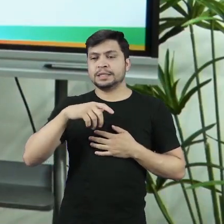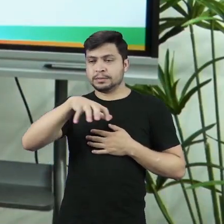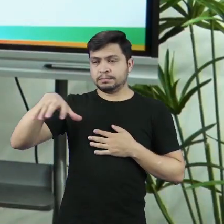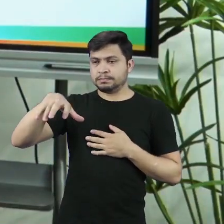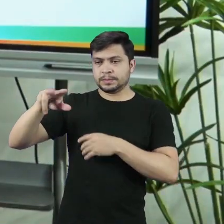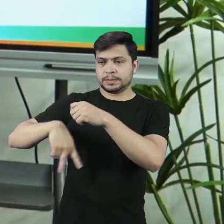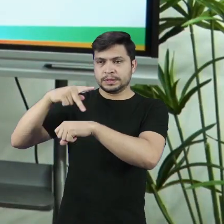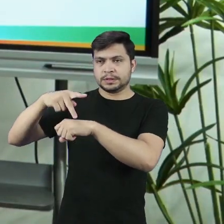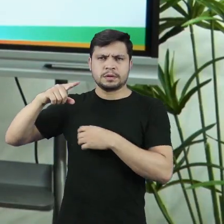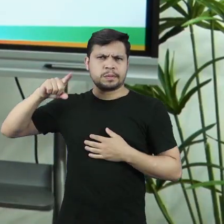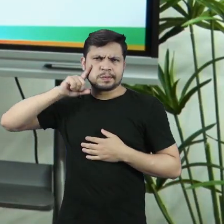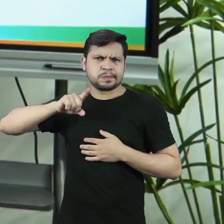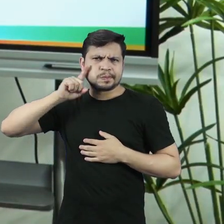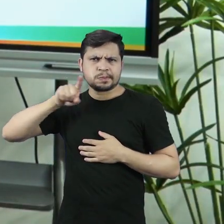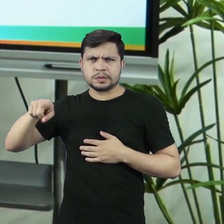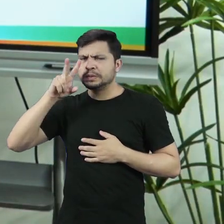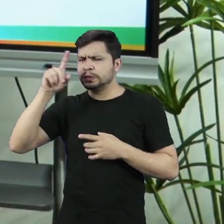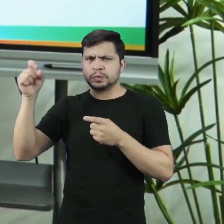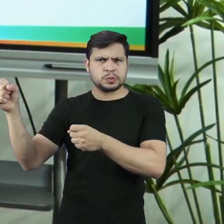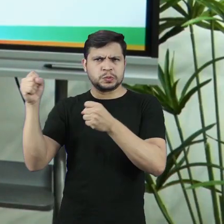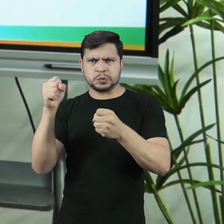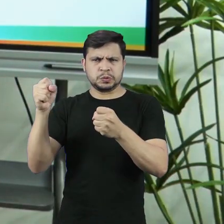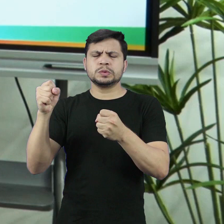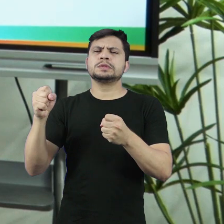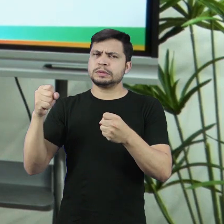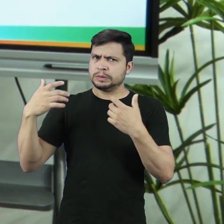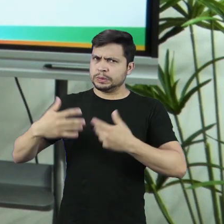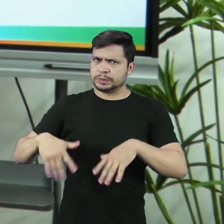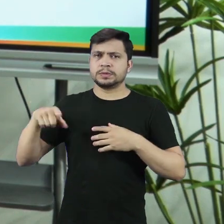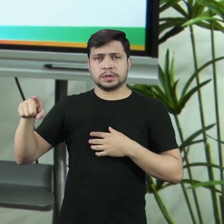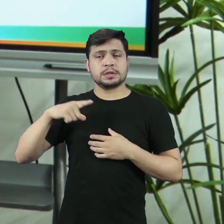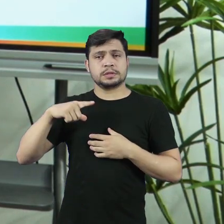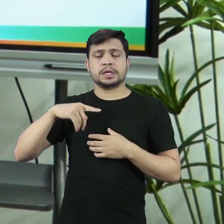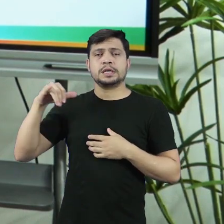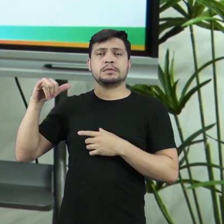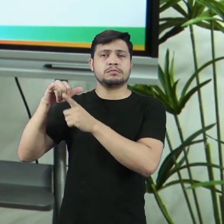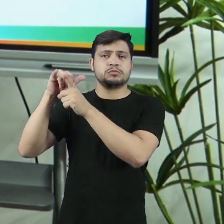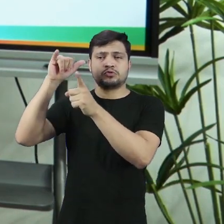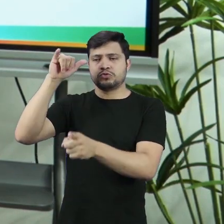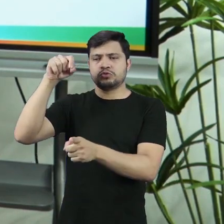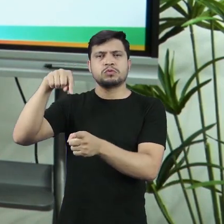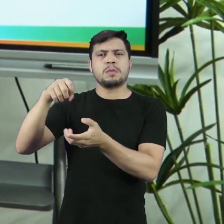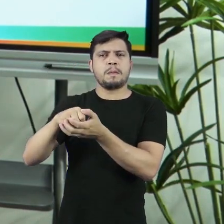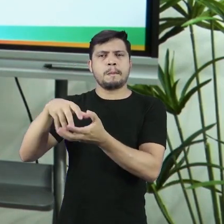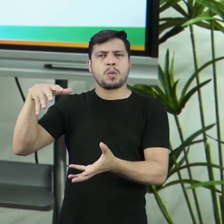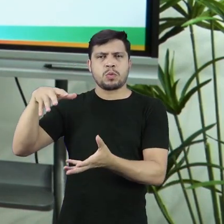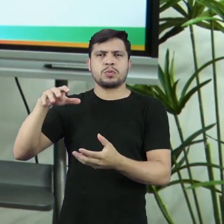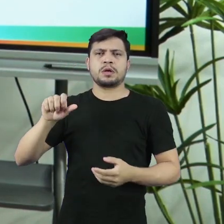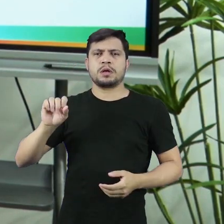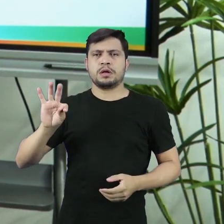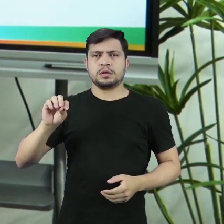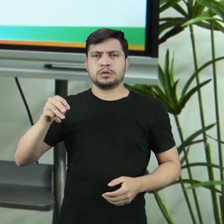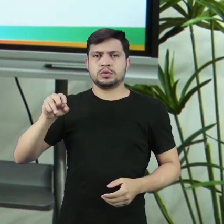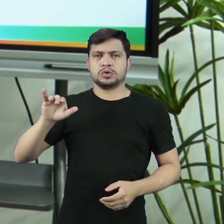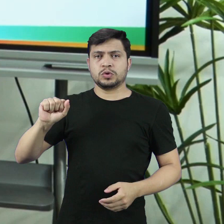Unidos, a potência norte-americana, que era os Estados Unidos, possuidora de uma bomba atômica, e nós temos do outro uma superpotência, que é